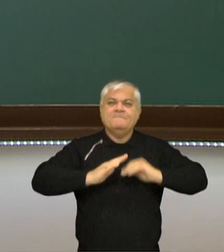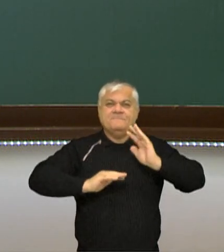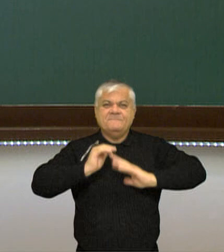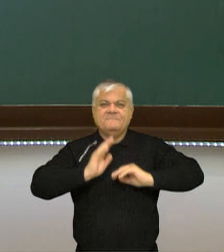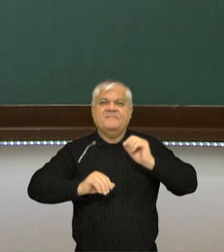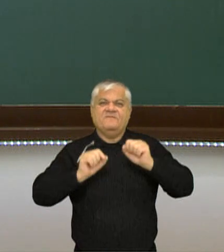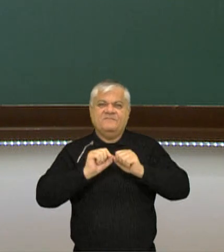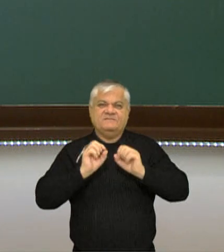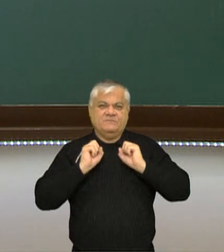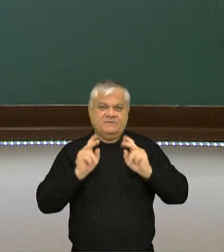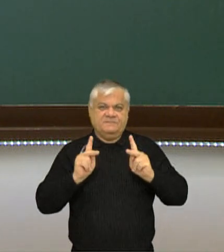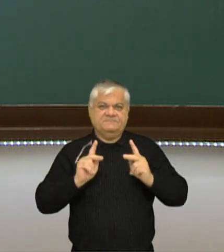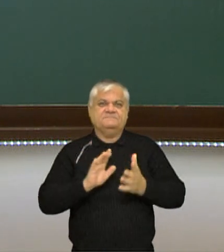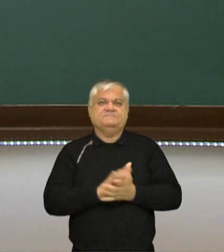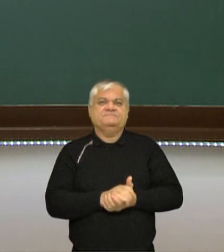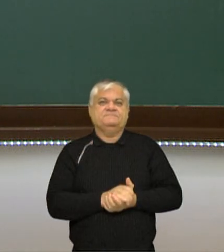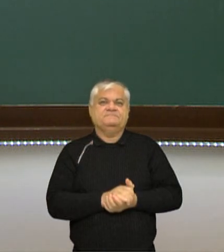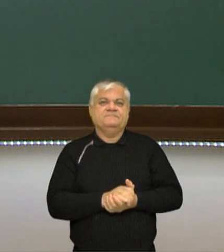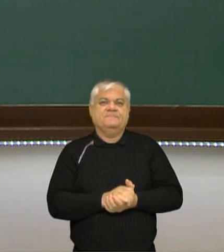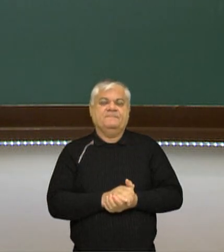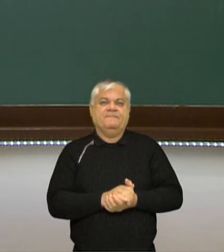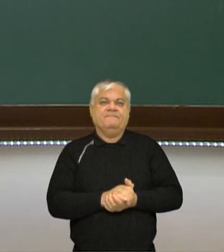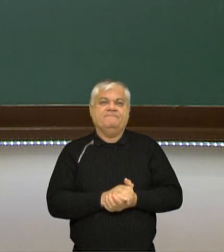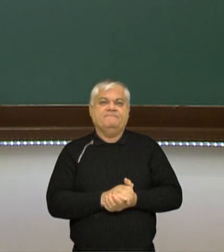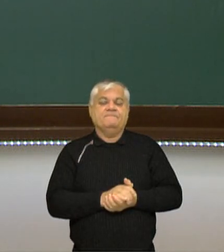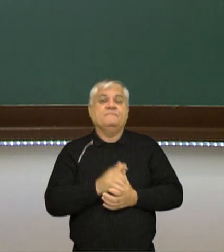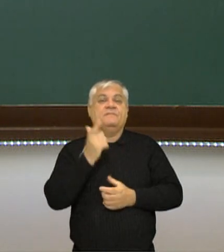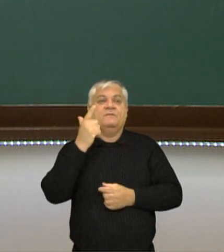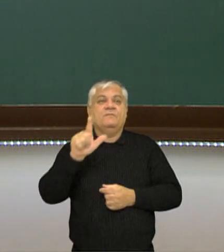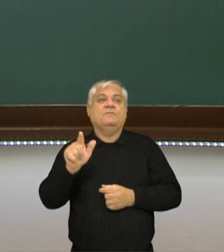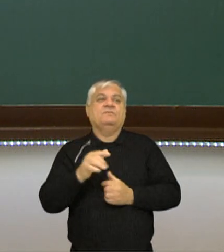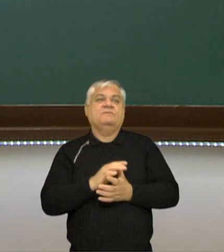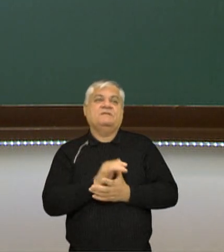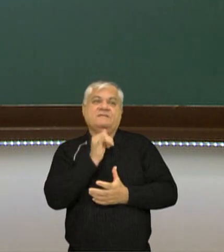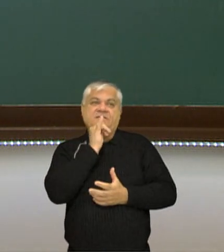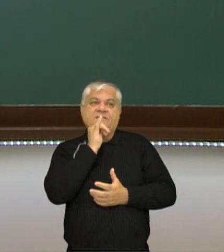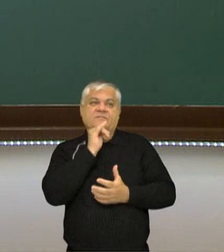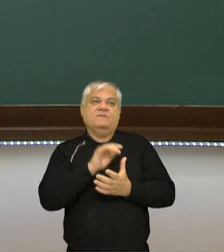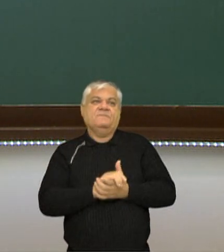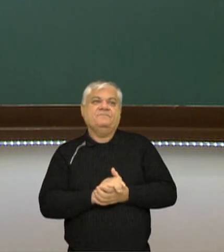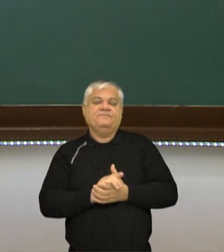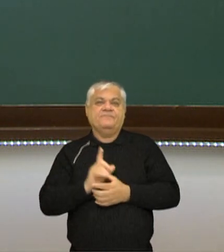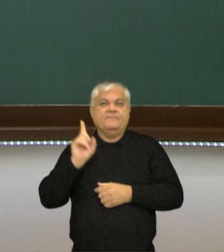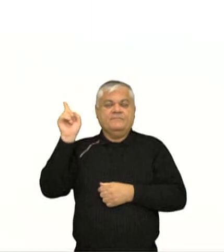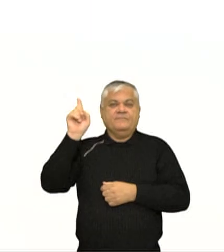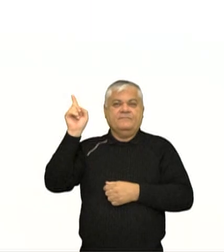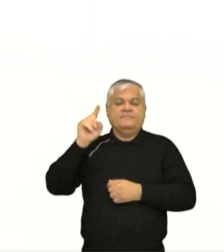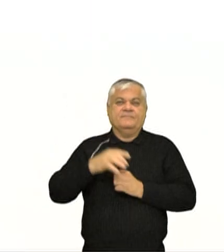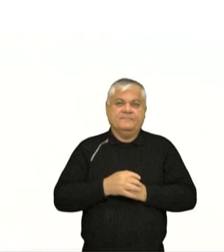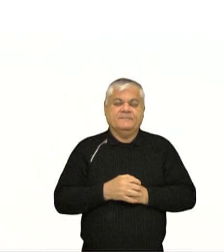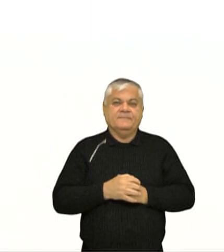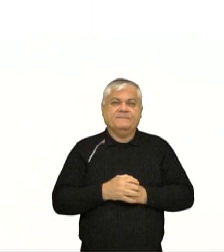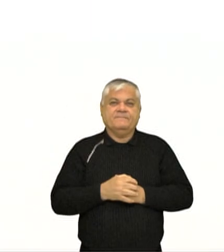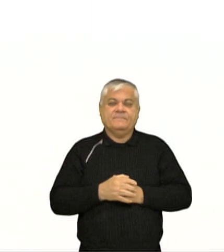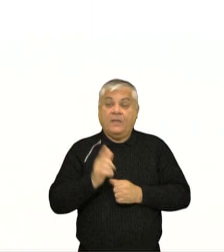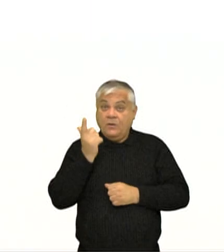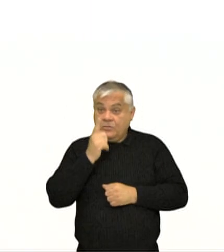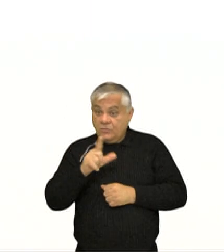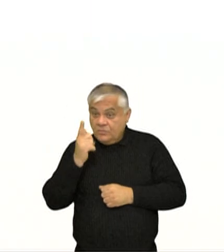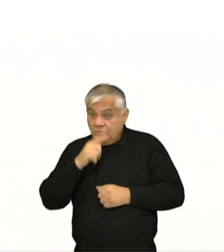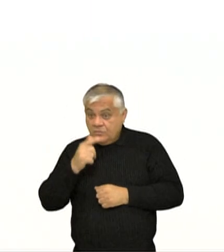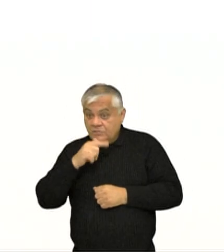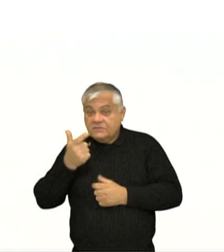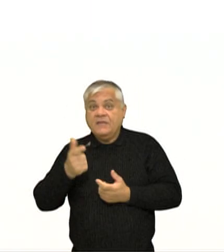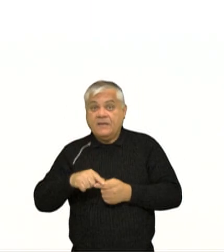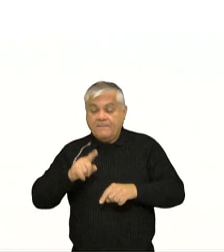colar na sua peça, tá bom? Outra alternativa seria isso aqui, ó, gente. Se você consegue